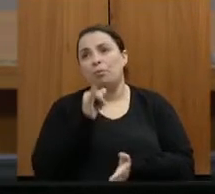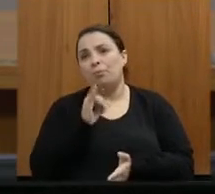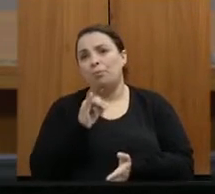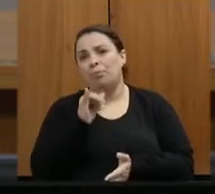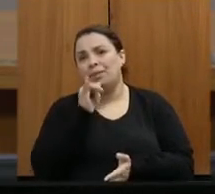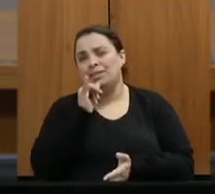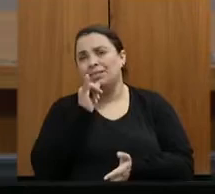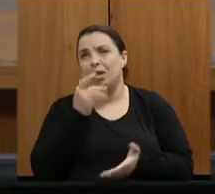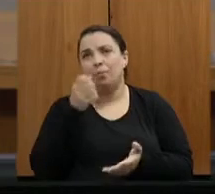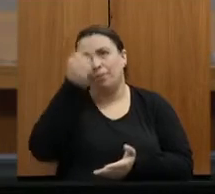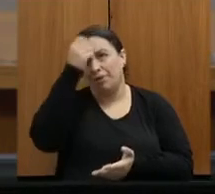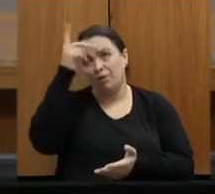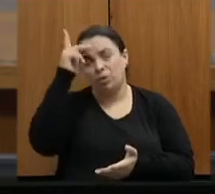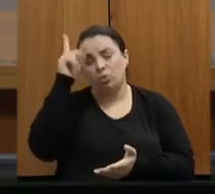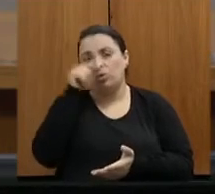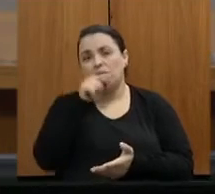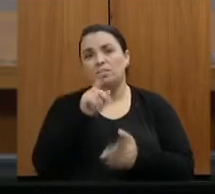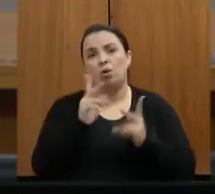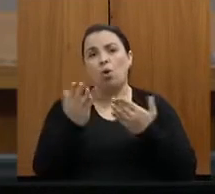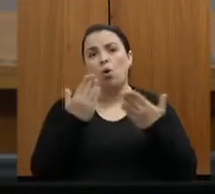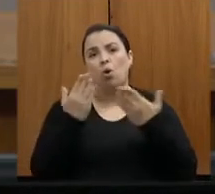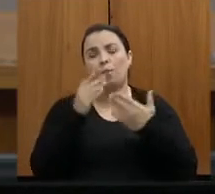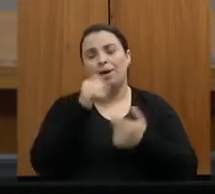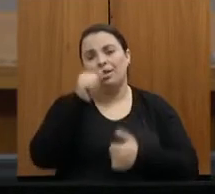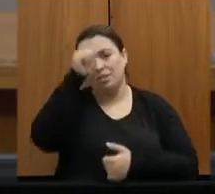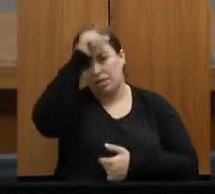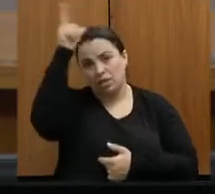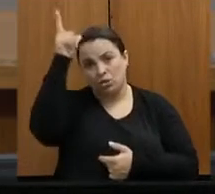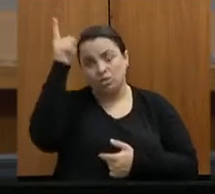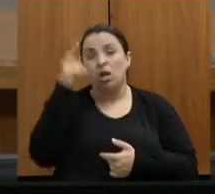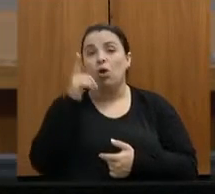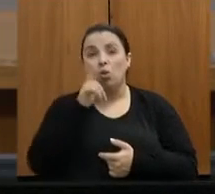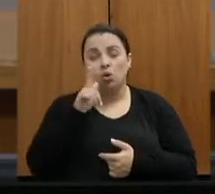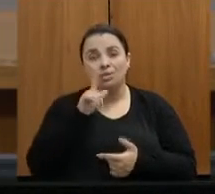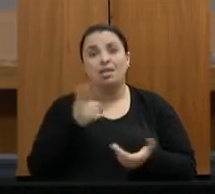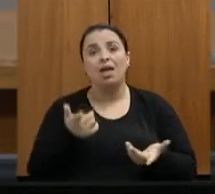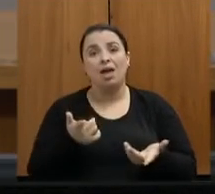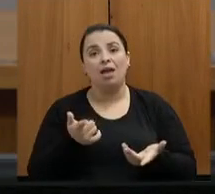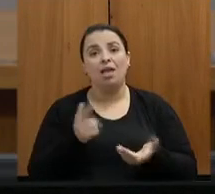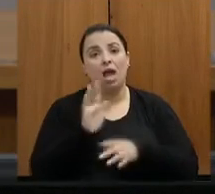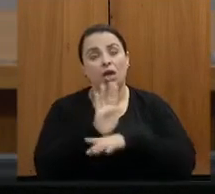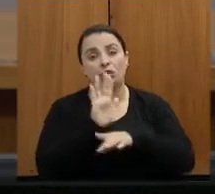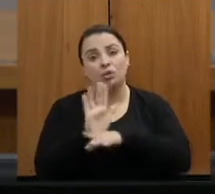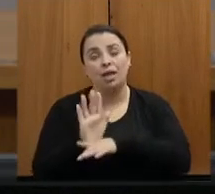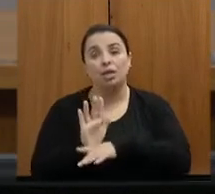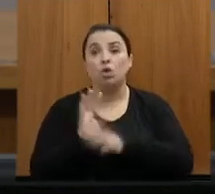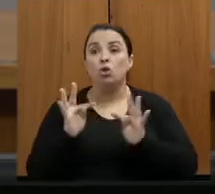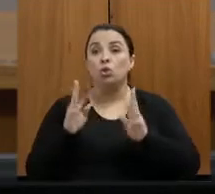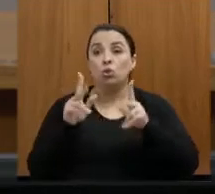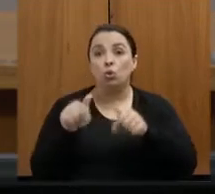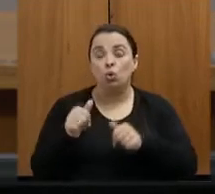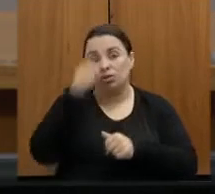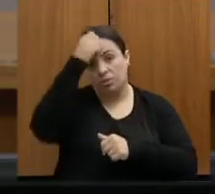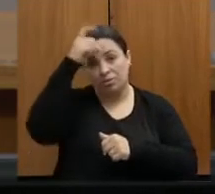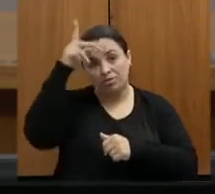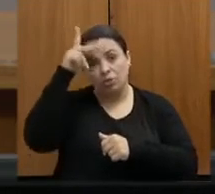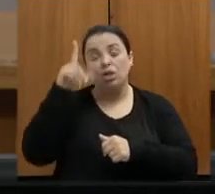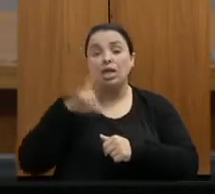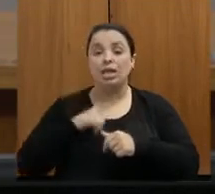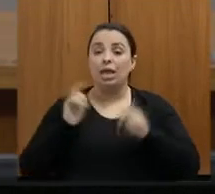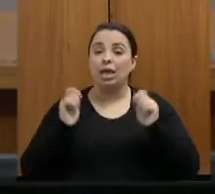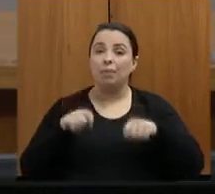de Santa Luzia, por exemplo. Então, a gente consegue abarcar as prefeituras que têm a capacidade técnica para